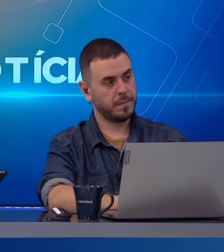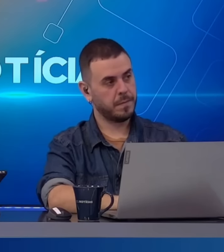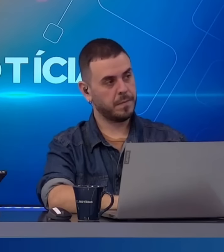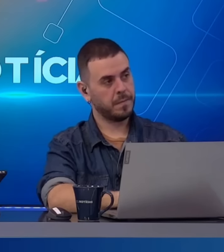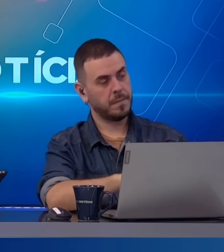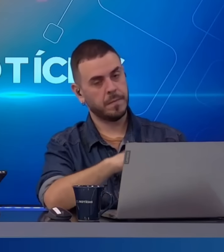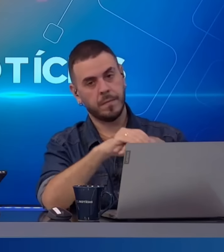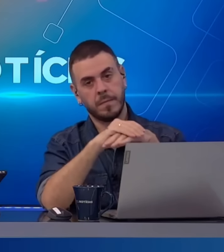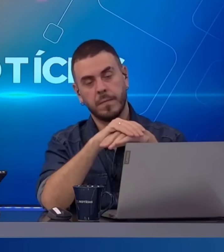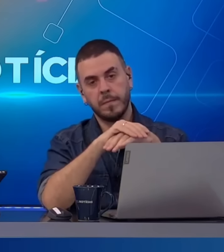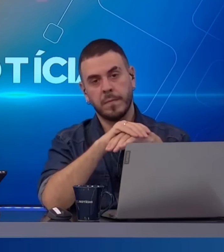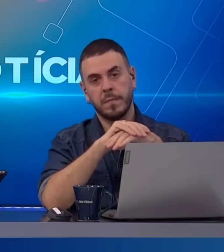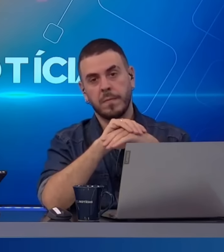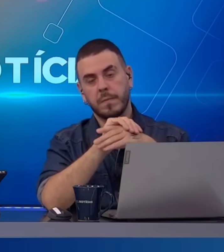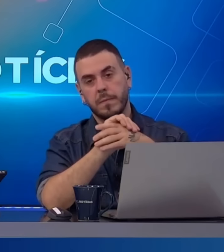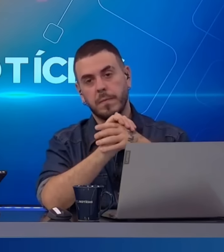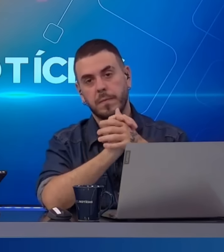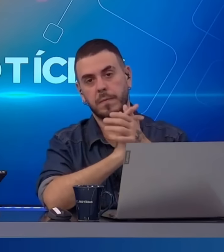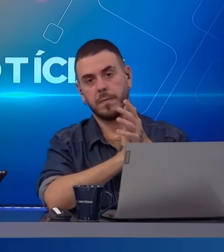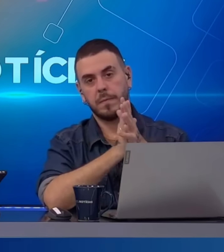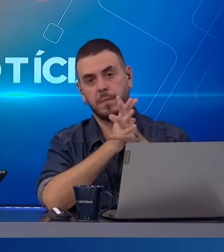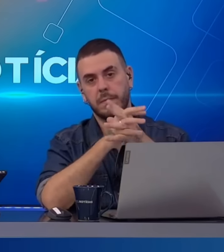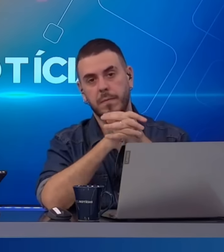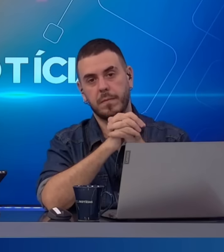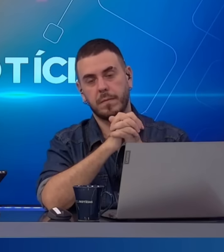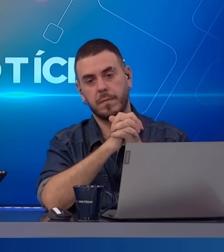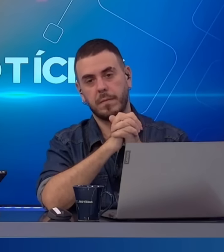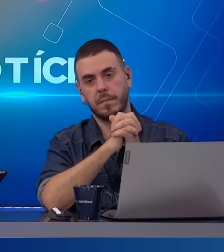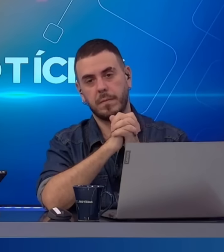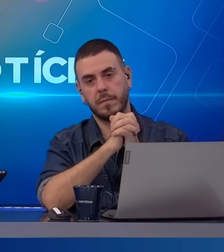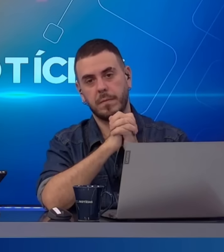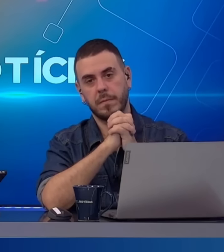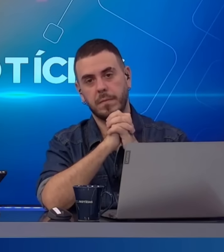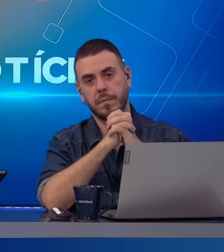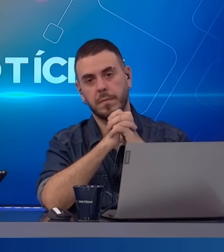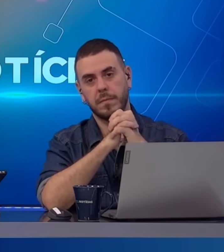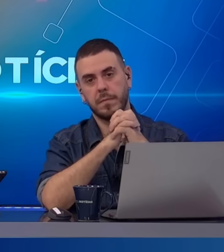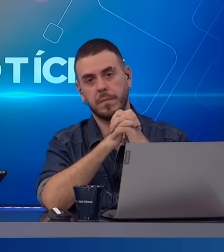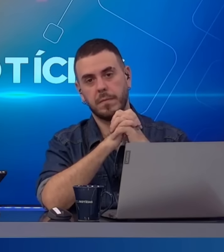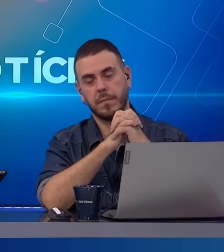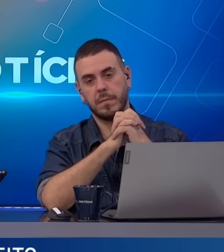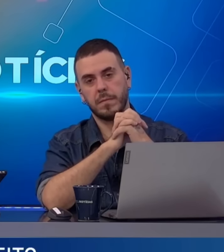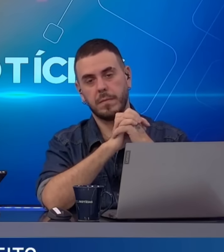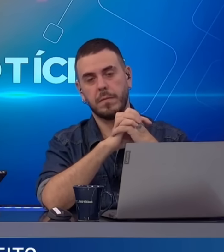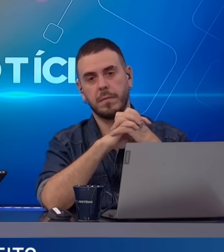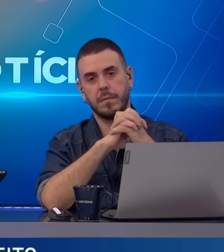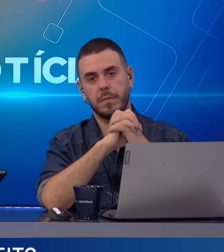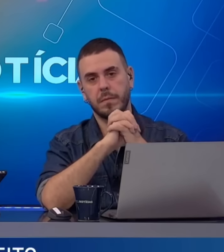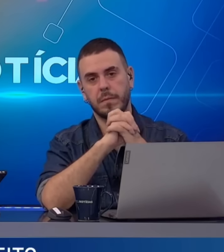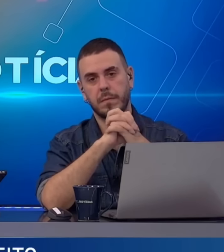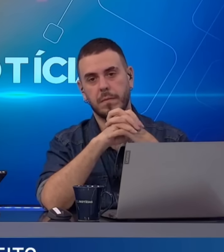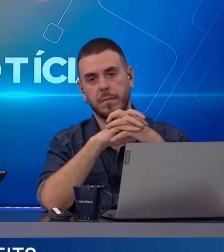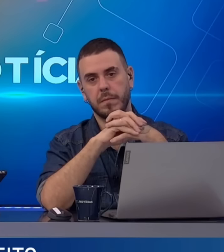No Roda Viva da TV Cultura, nesse último, o humorista Carlos da Nóbrega criticou Lula por não ter um diploma, entre outras